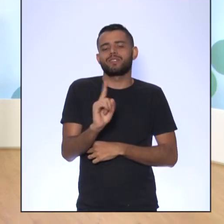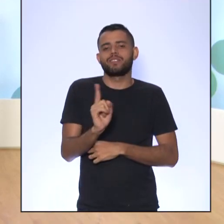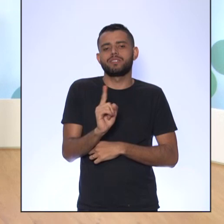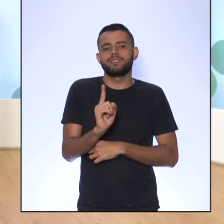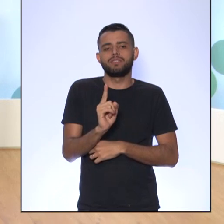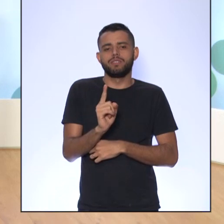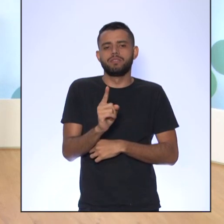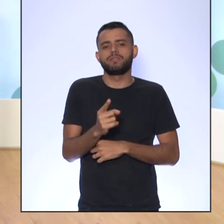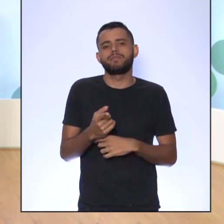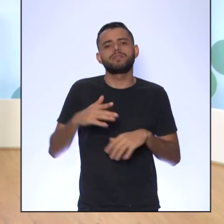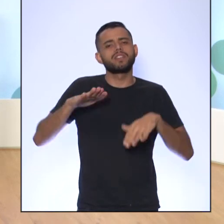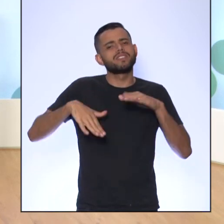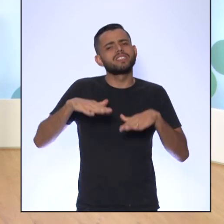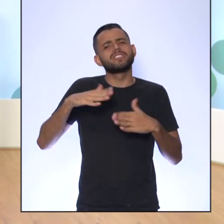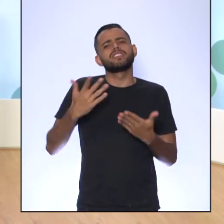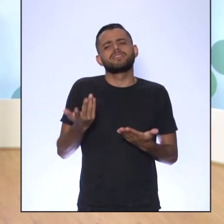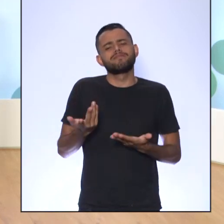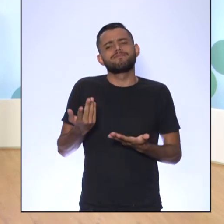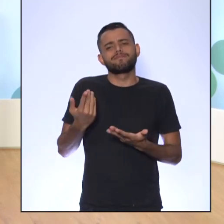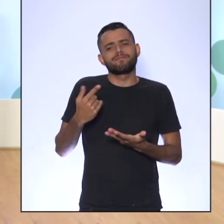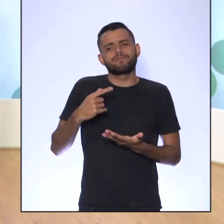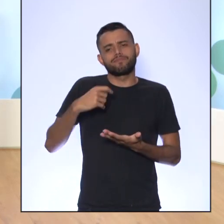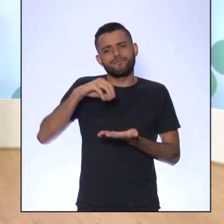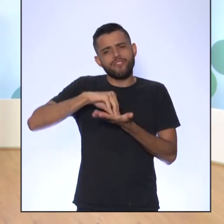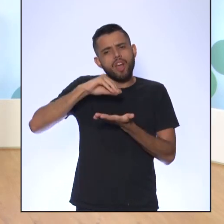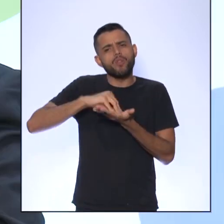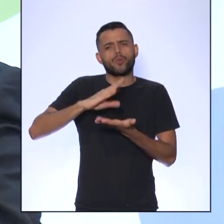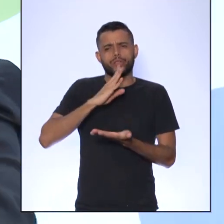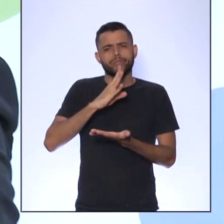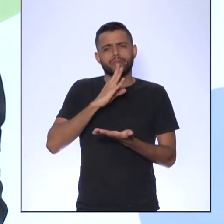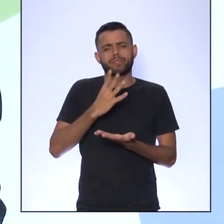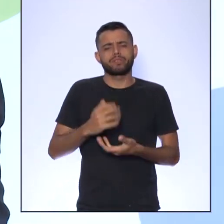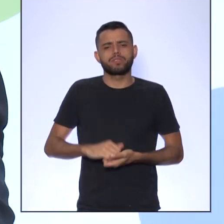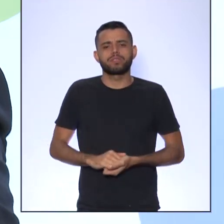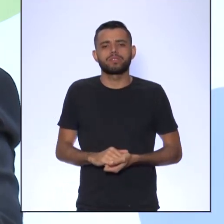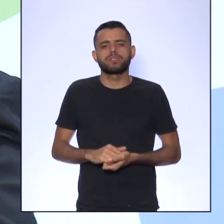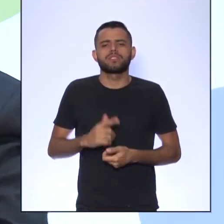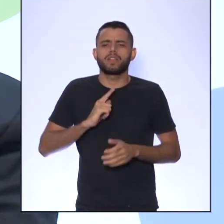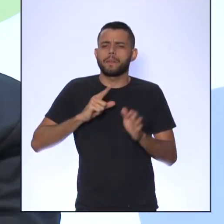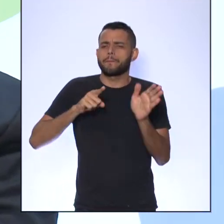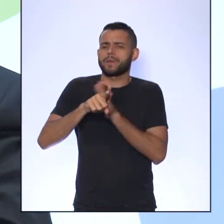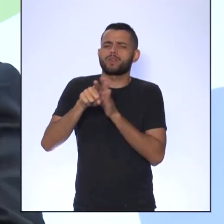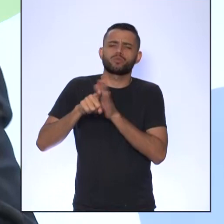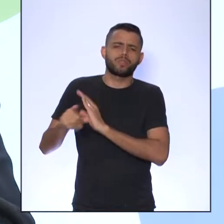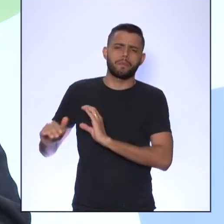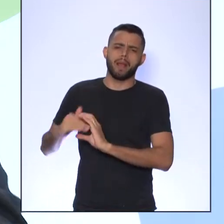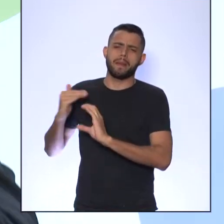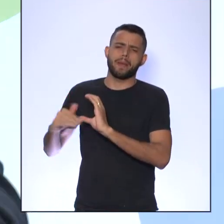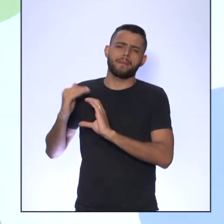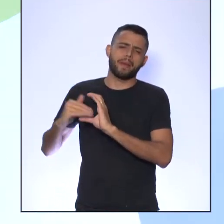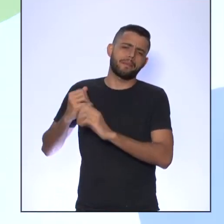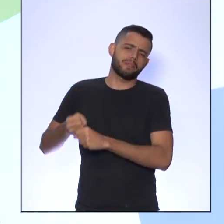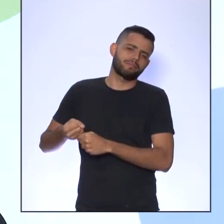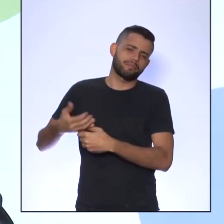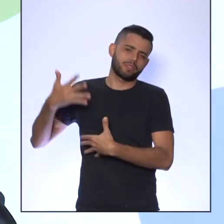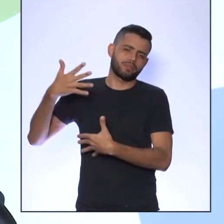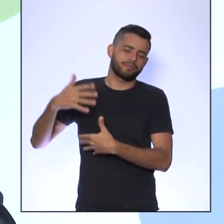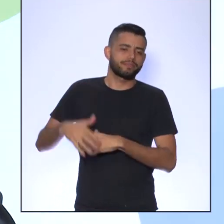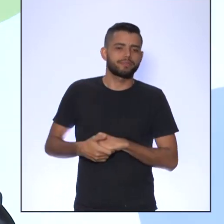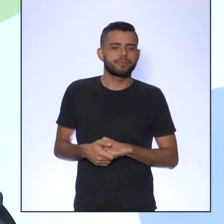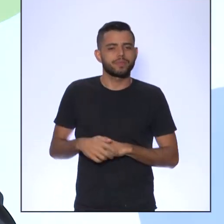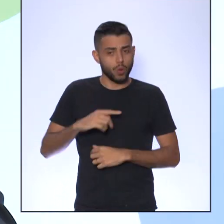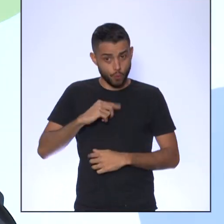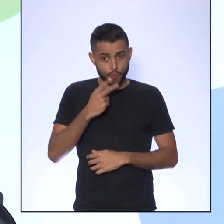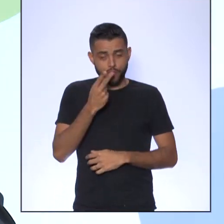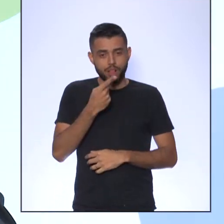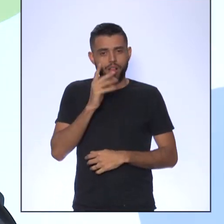de uma falta de um conhecimento, de um preparo. Legal. Eu tenho várias perguntas aqui chegando. Eu vou já falar, mas eu queria